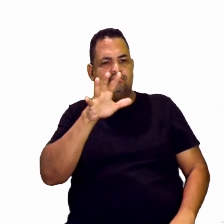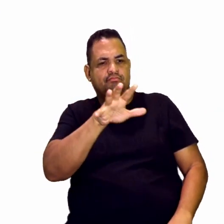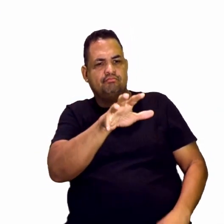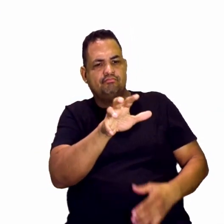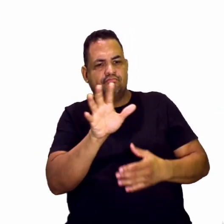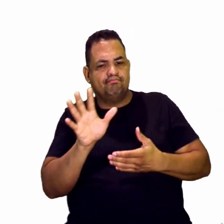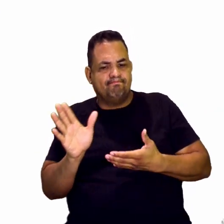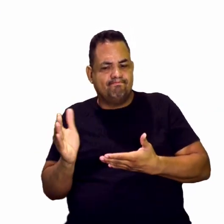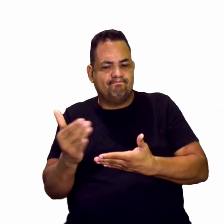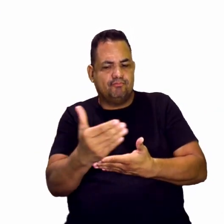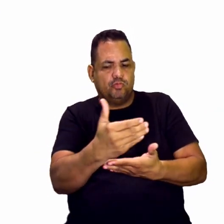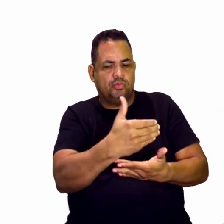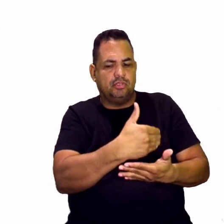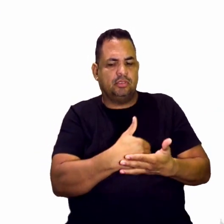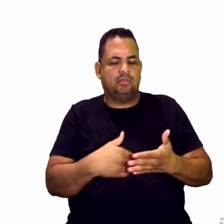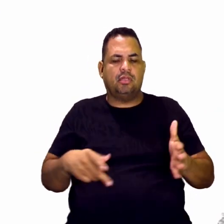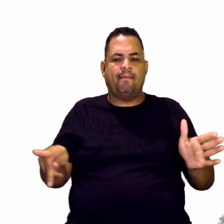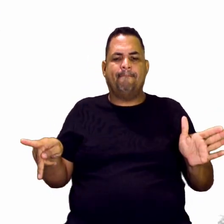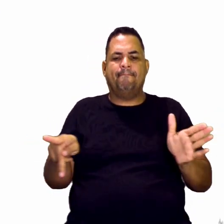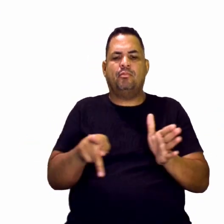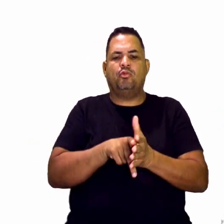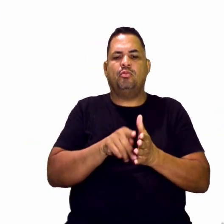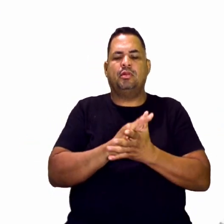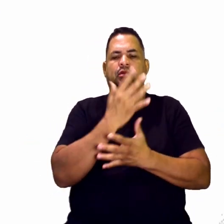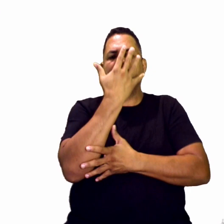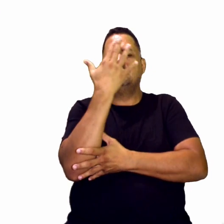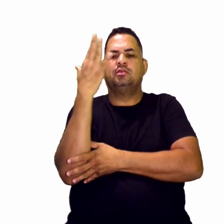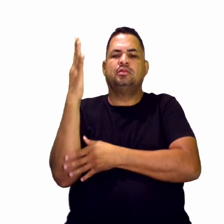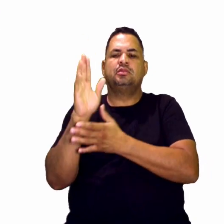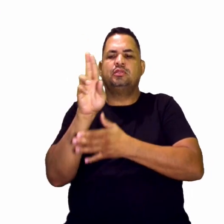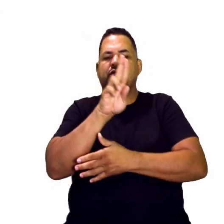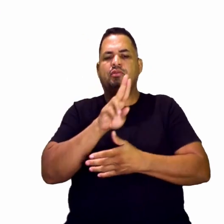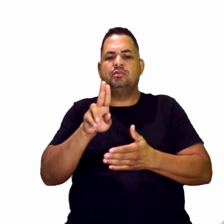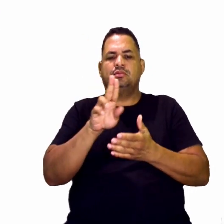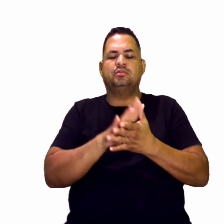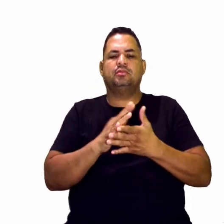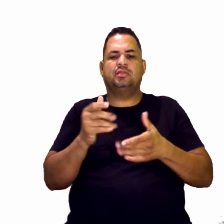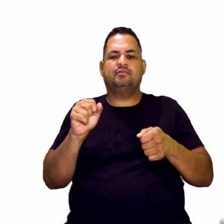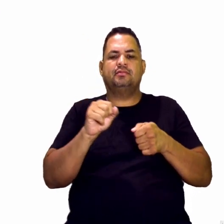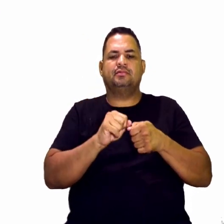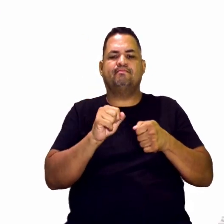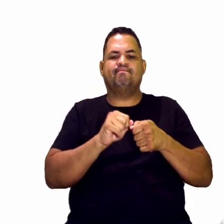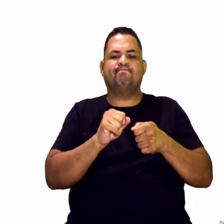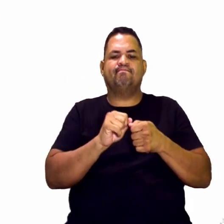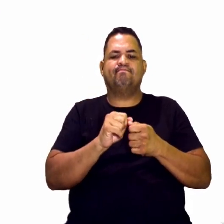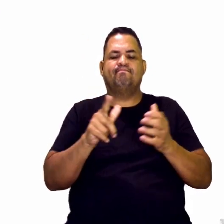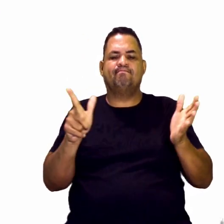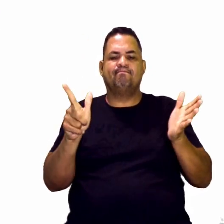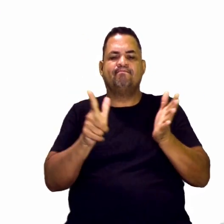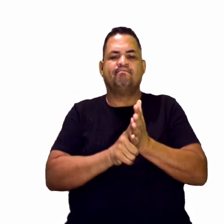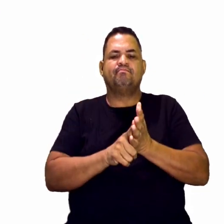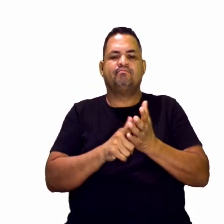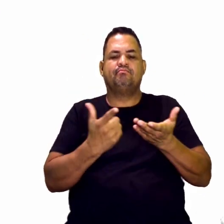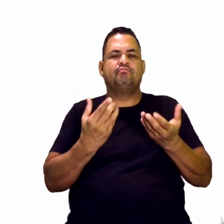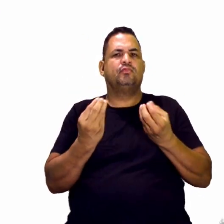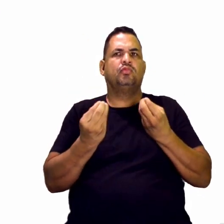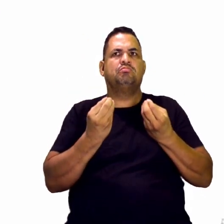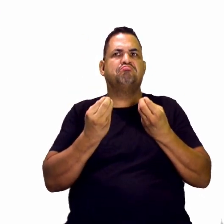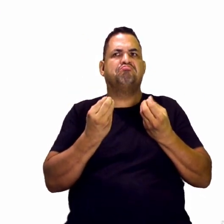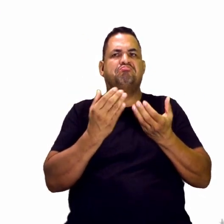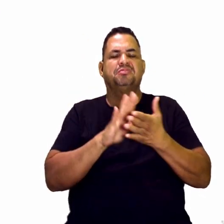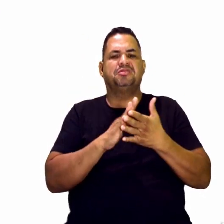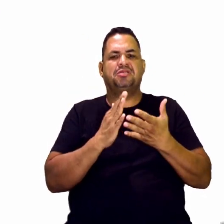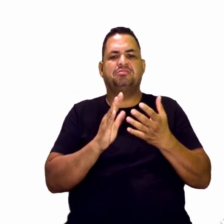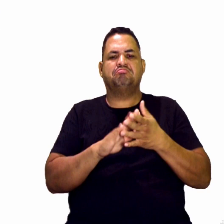natureza toda a madeira utilizada para fazer papel? Você já pensou o tanto de árvore que já